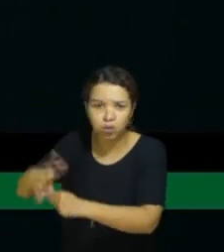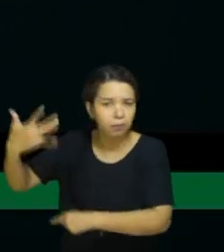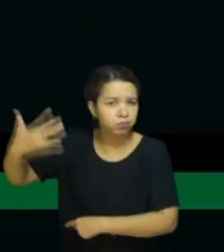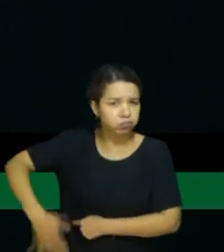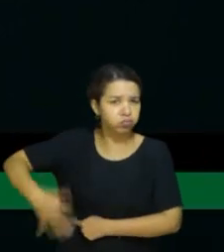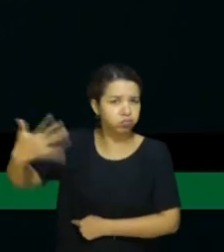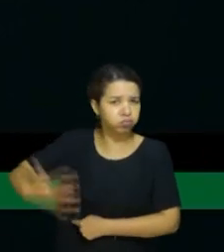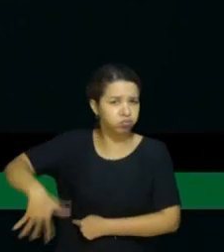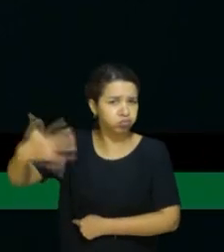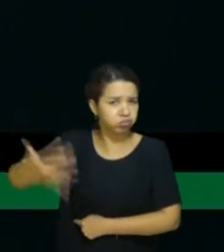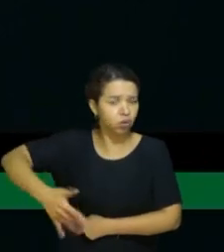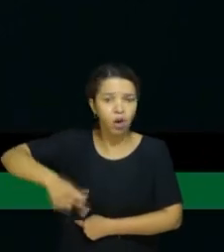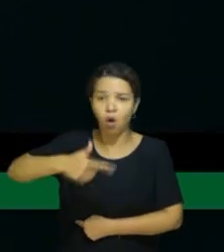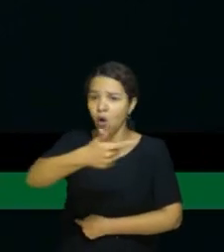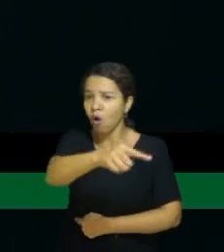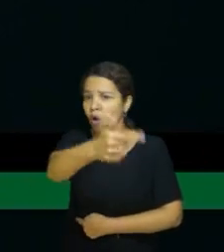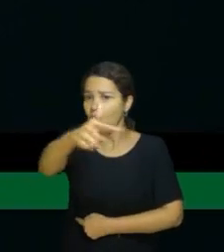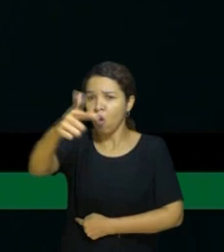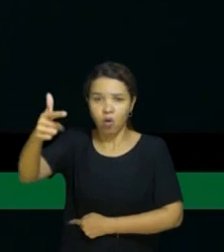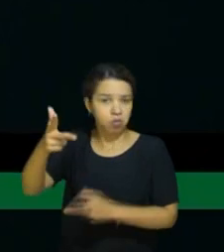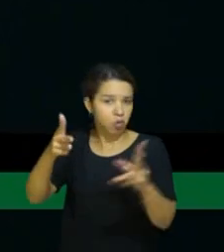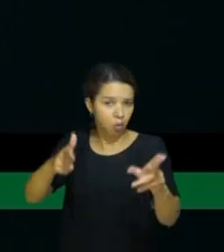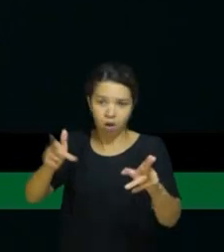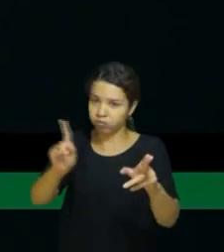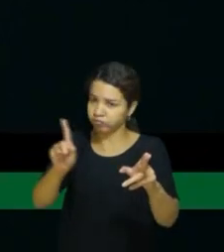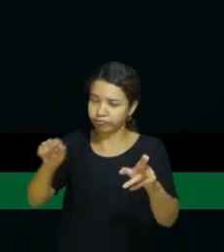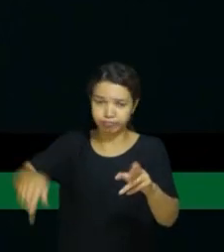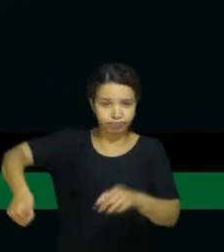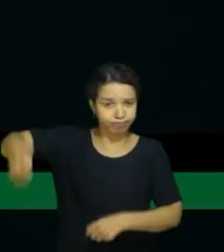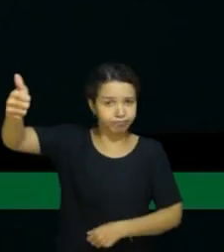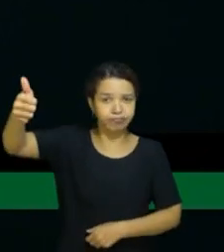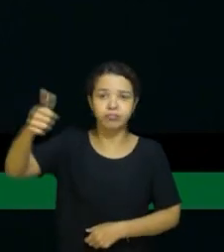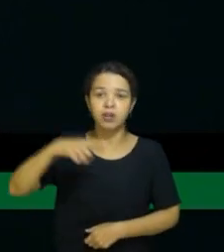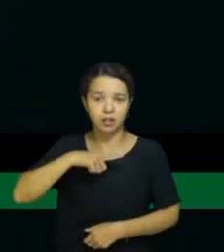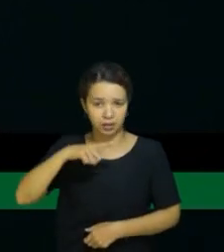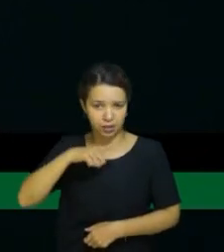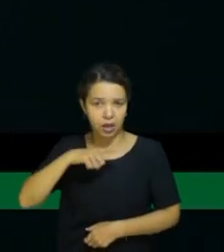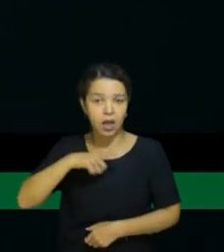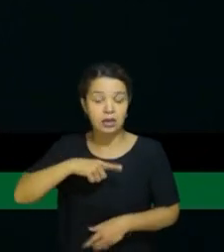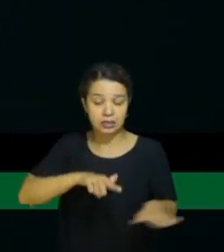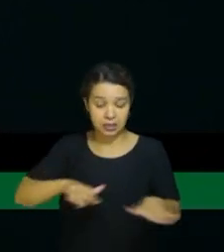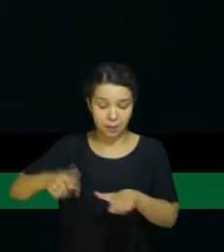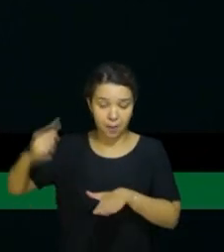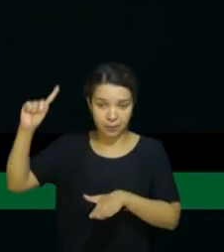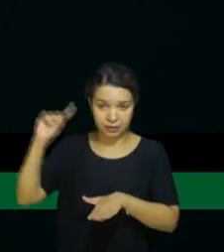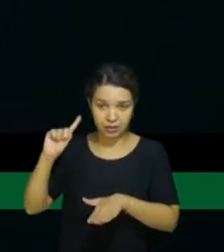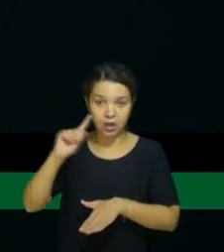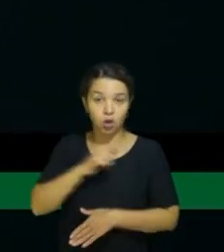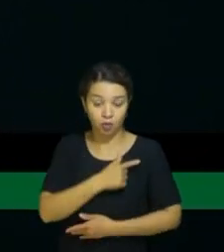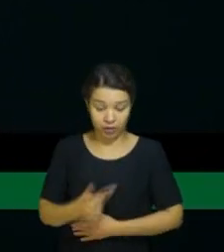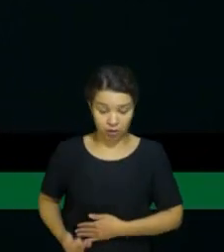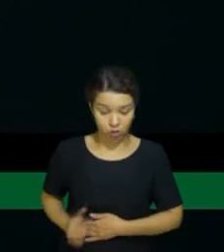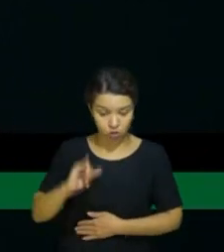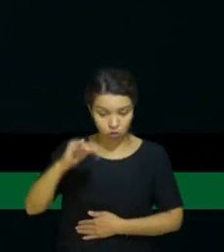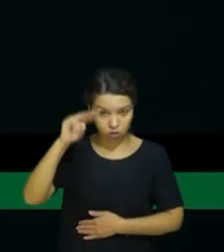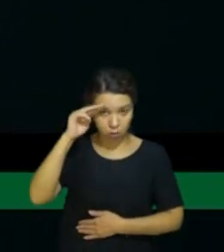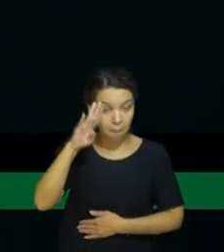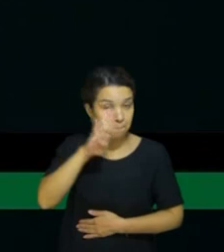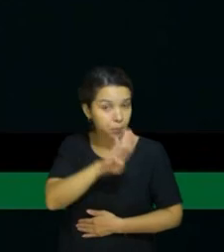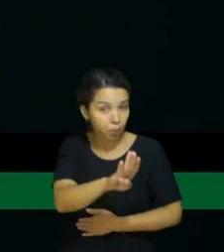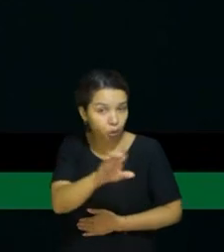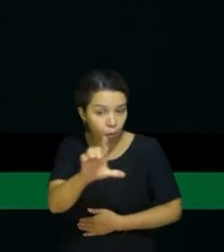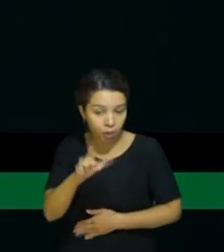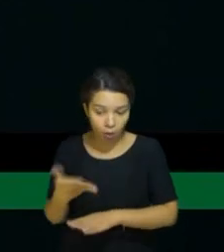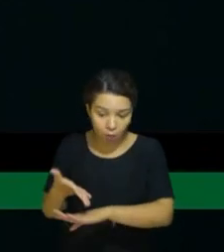todas as cidades do Estado Catarinense semana passada o governador Jorginho Melo esteve em Blumenau inaugurou um